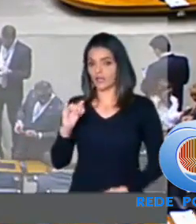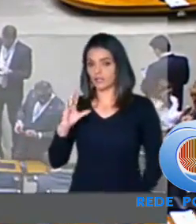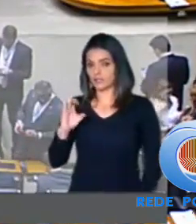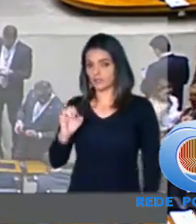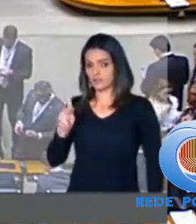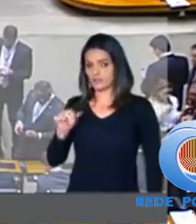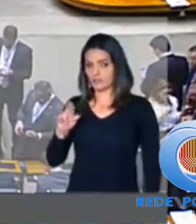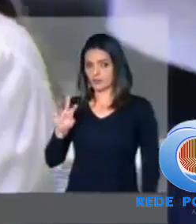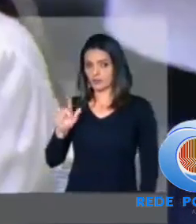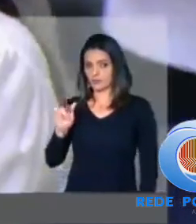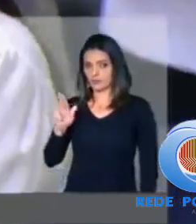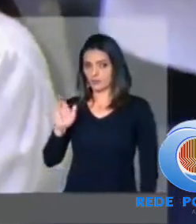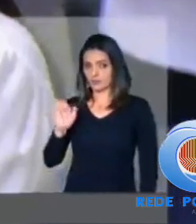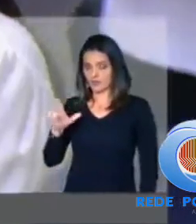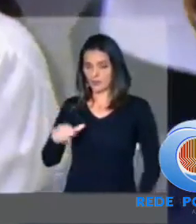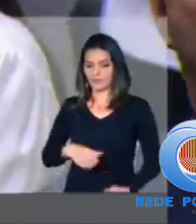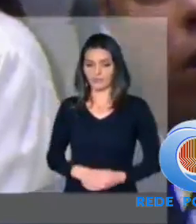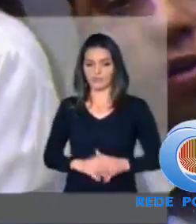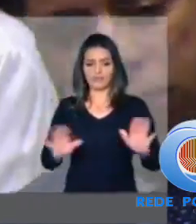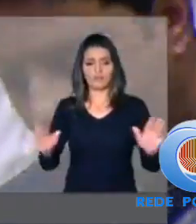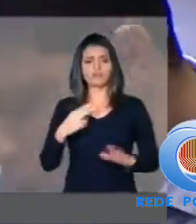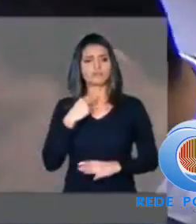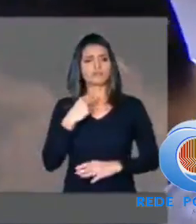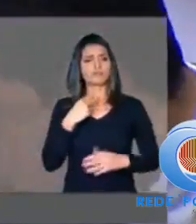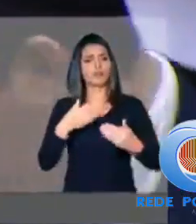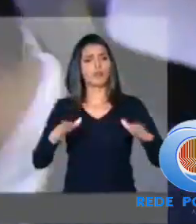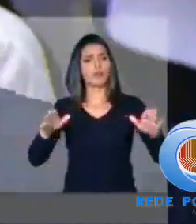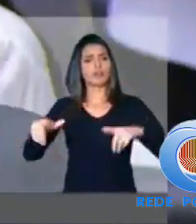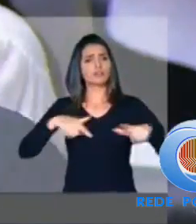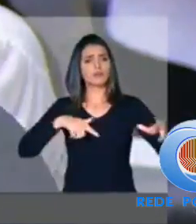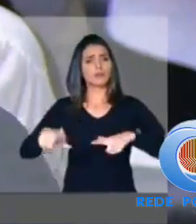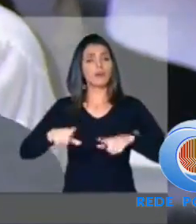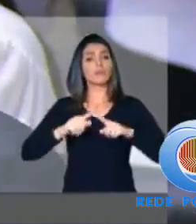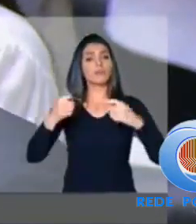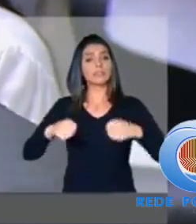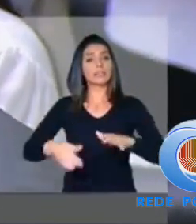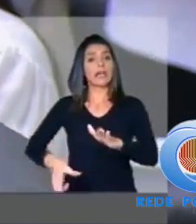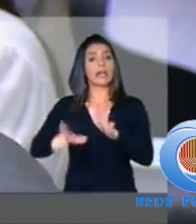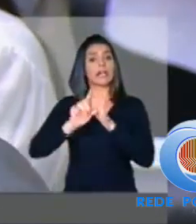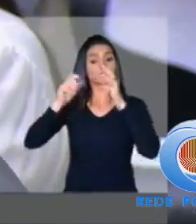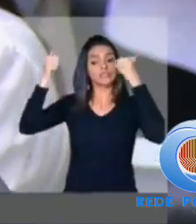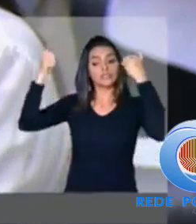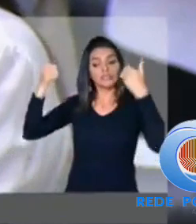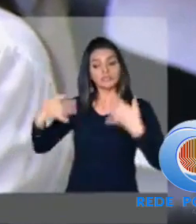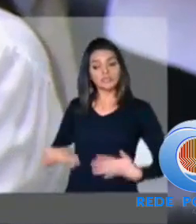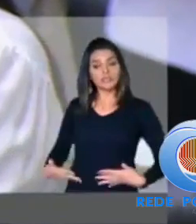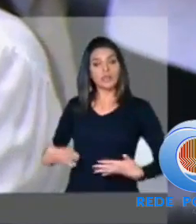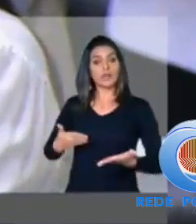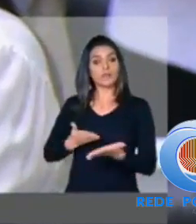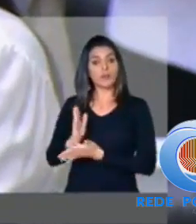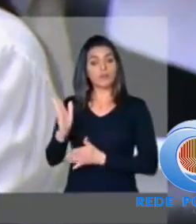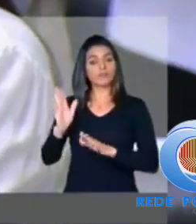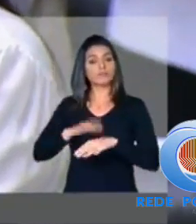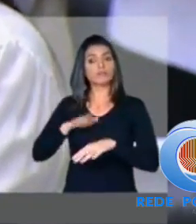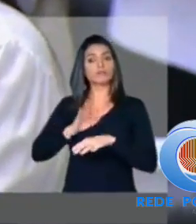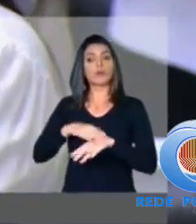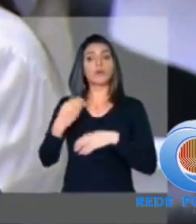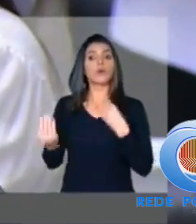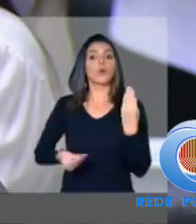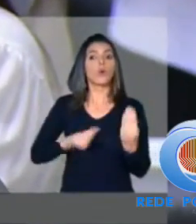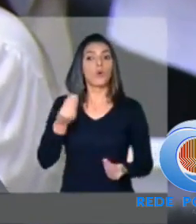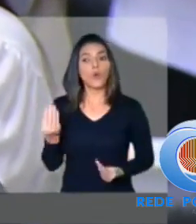Portugal. Poderá iniciar suas atividades sem prévia inspeção e aprovação das